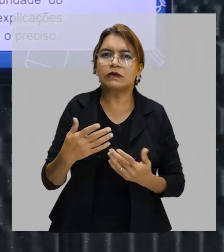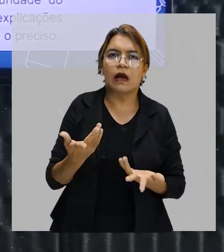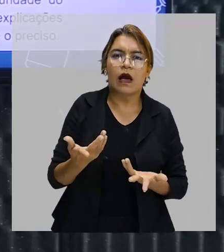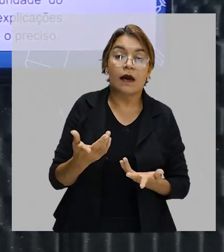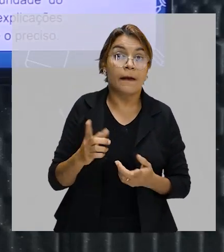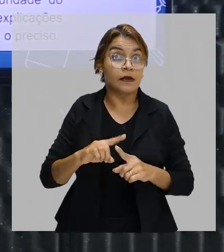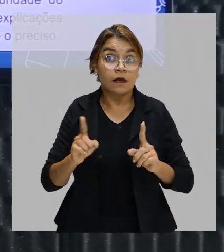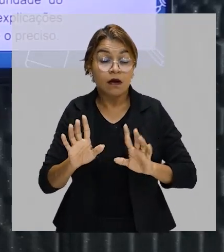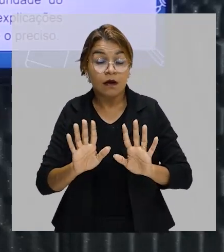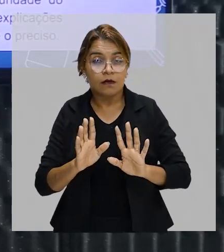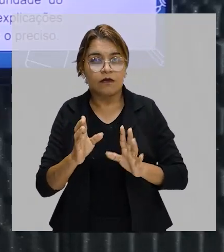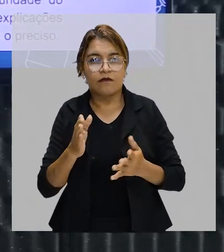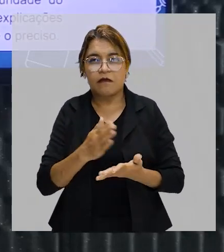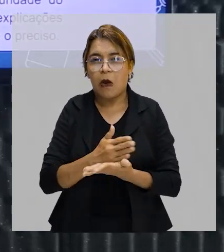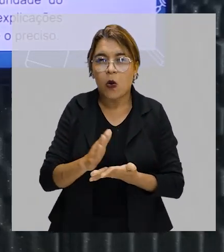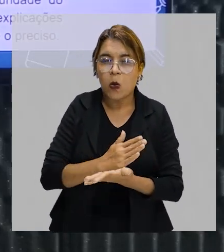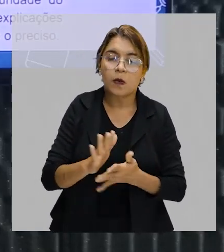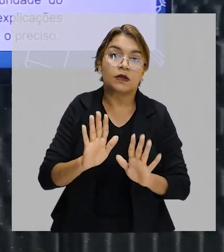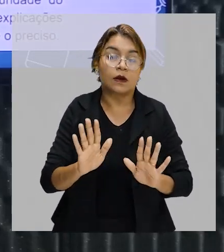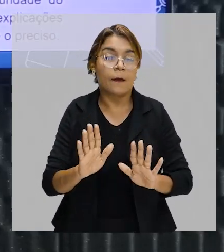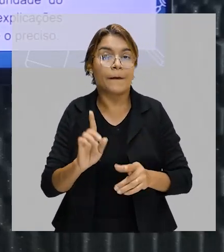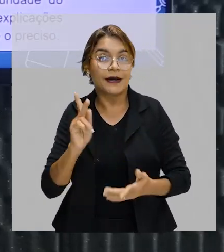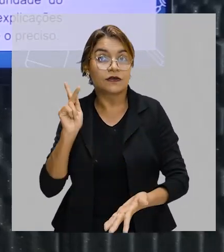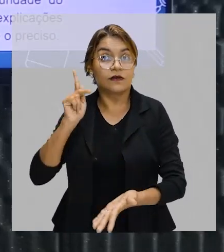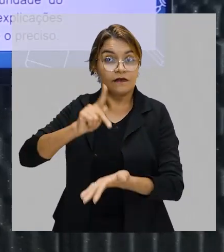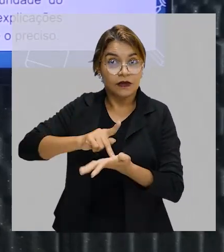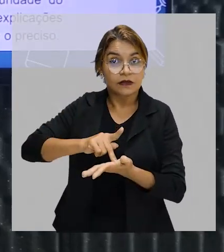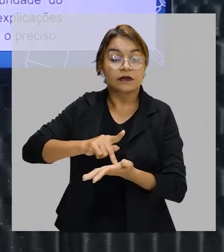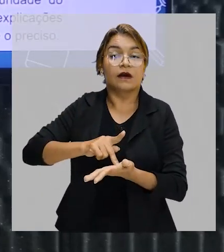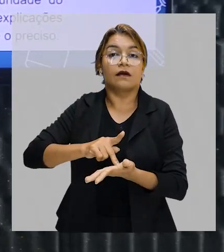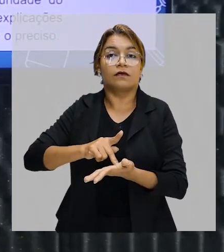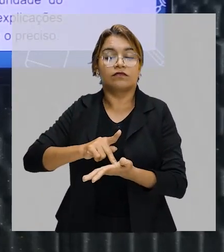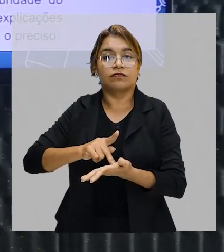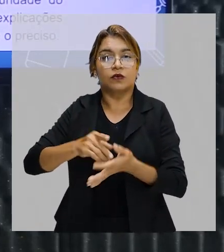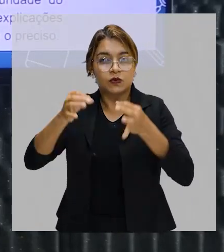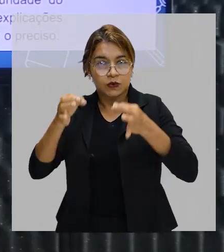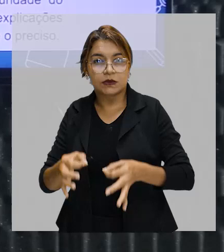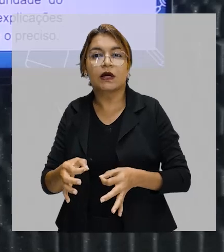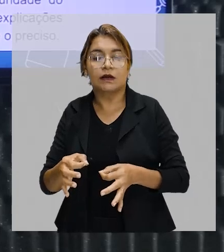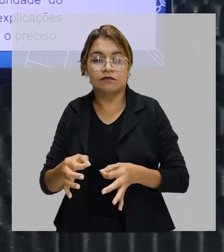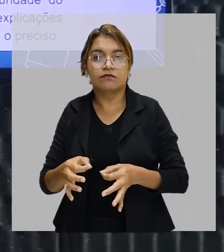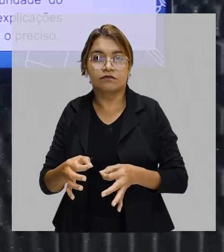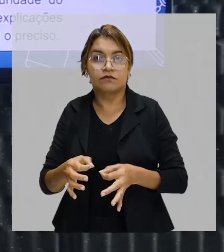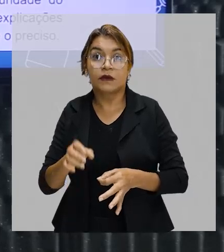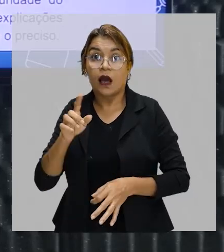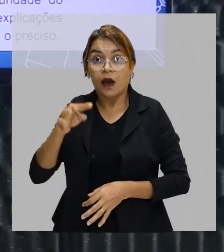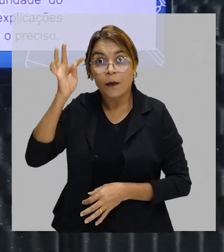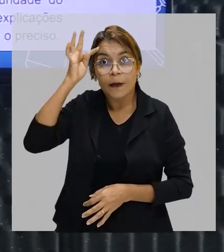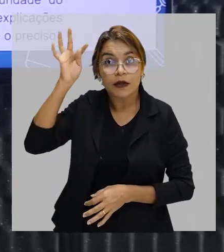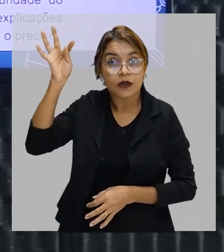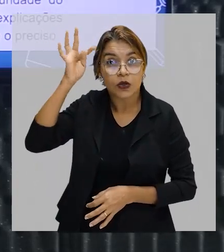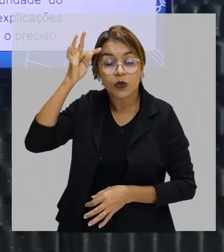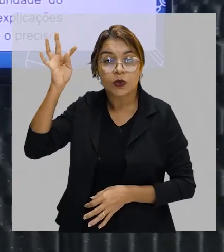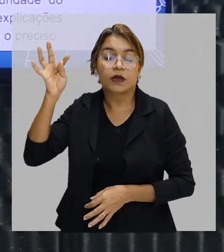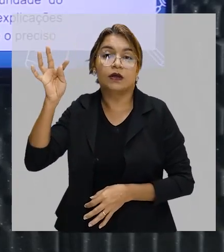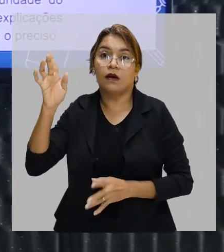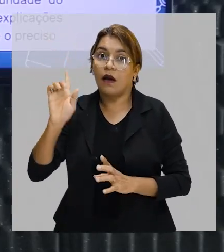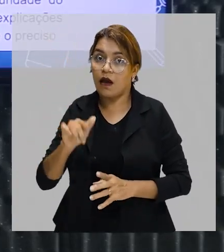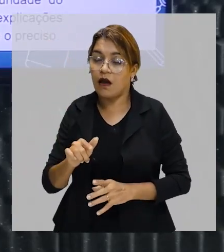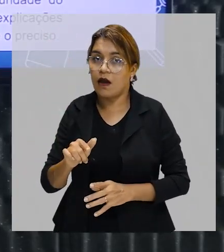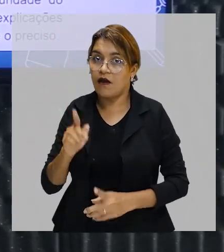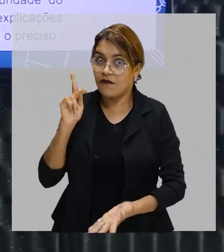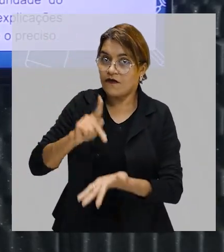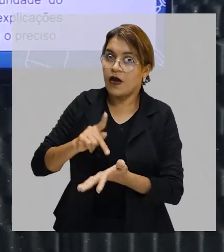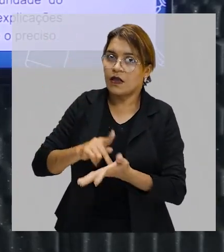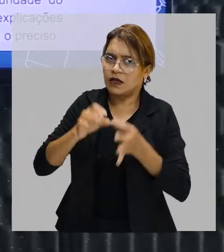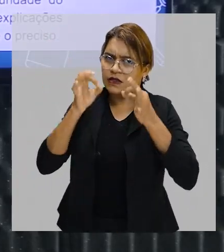vez que pode alcançar o real, o certo e o preciso. Lembra que isso é uma teoria, isso não é uma verdade absoluta sobre o mundo,